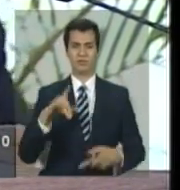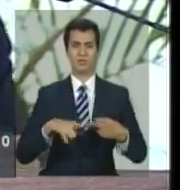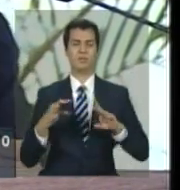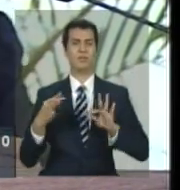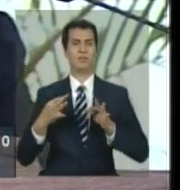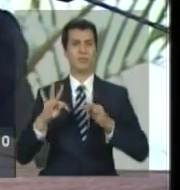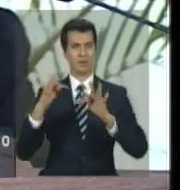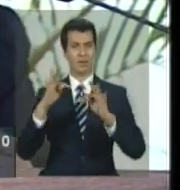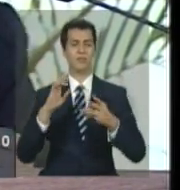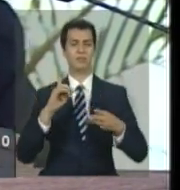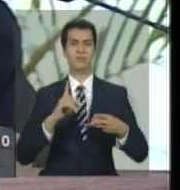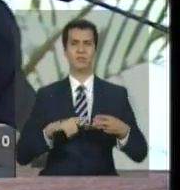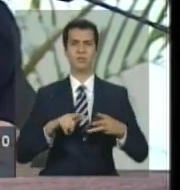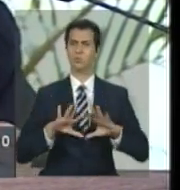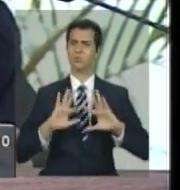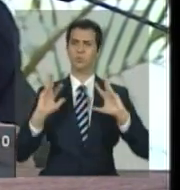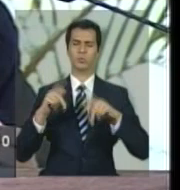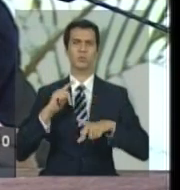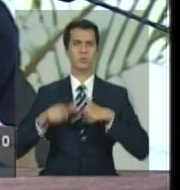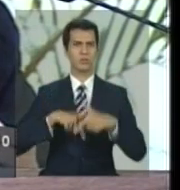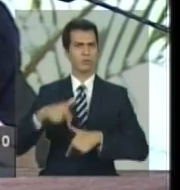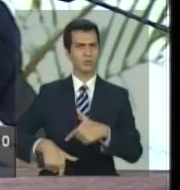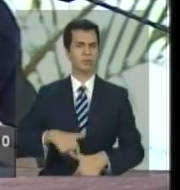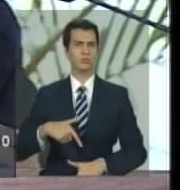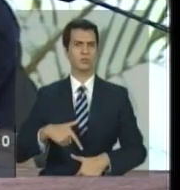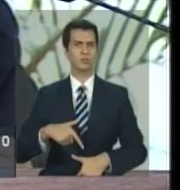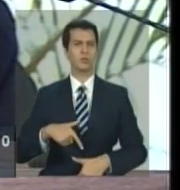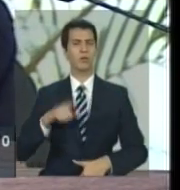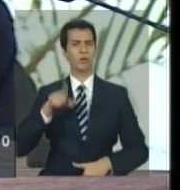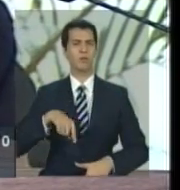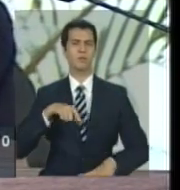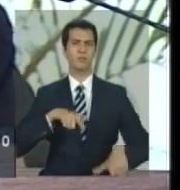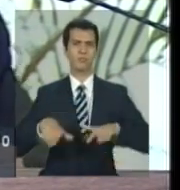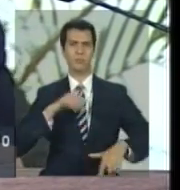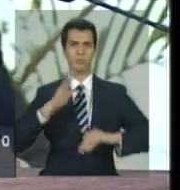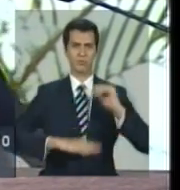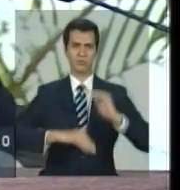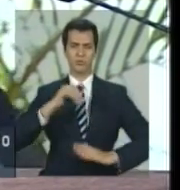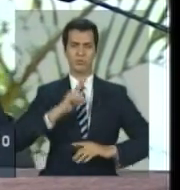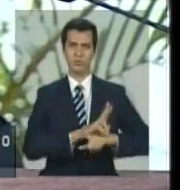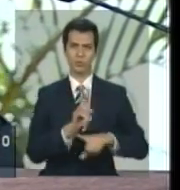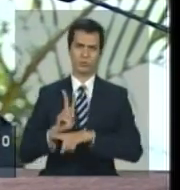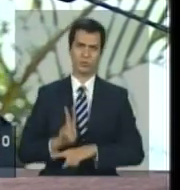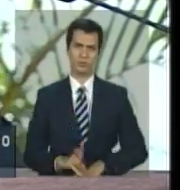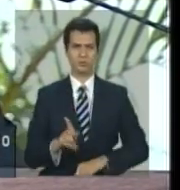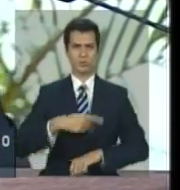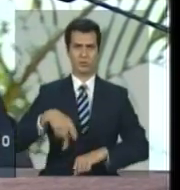aqueles empenhados na função absolutamente profissional de defesa da pátria.